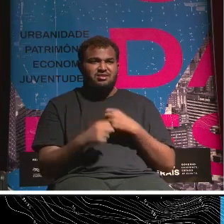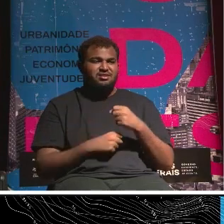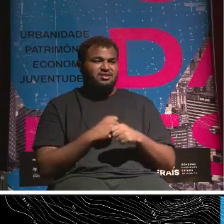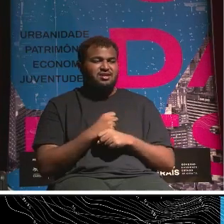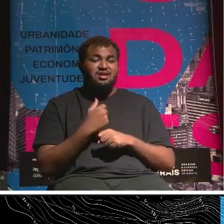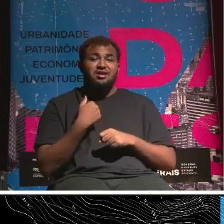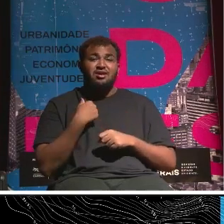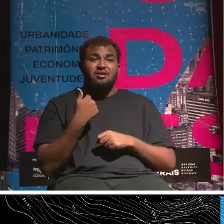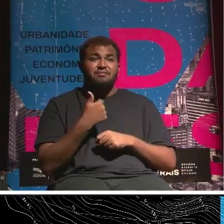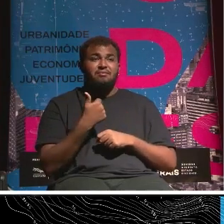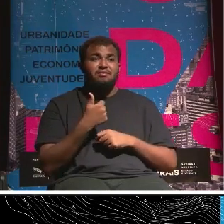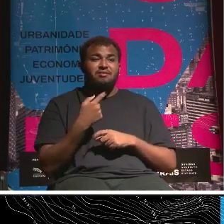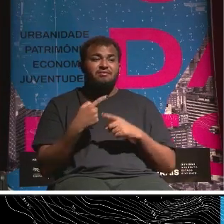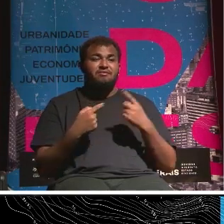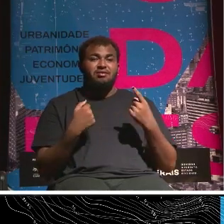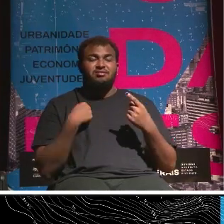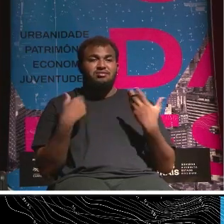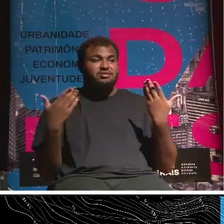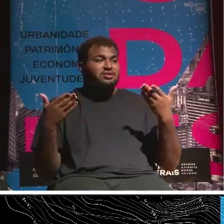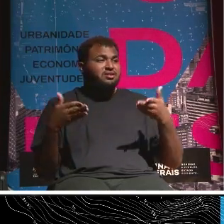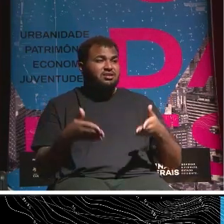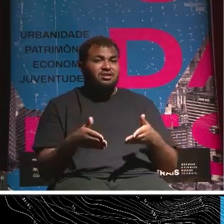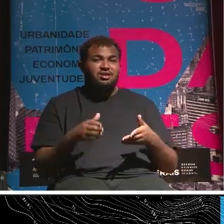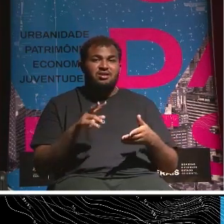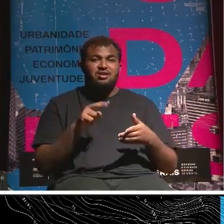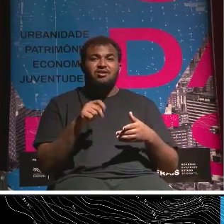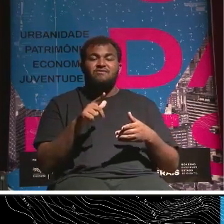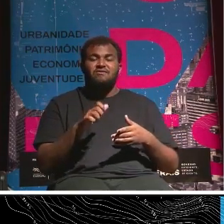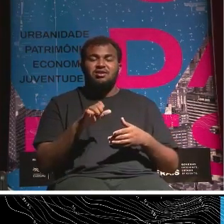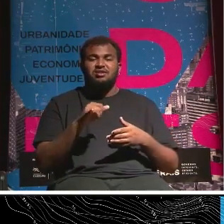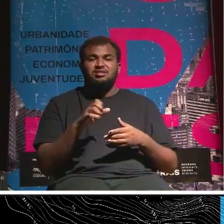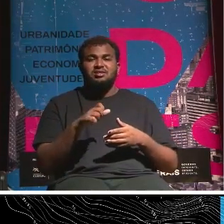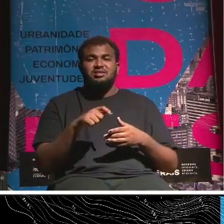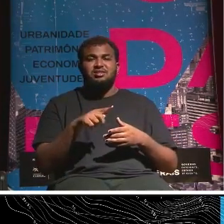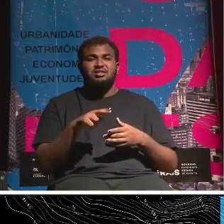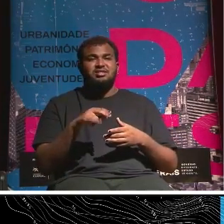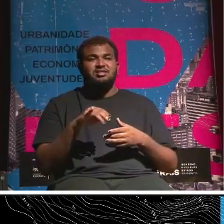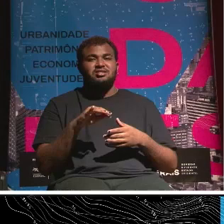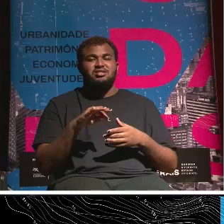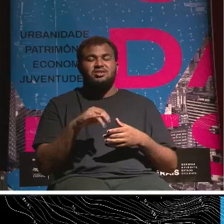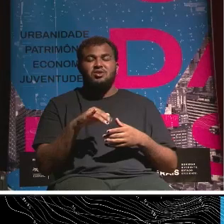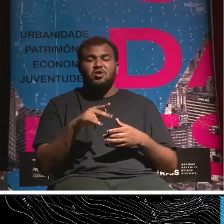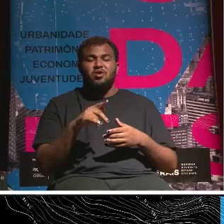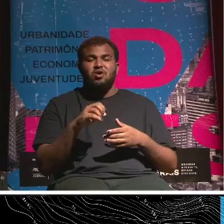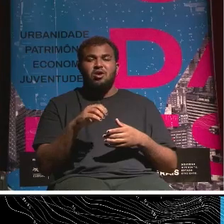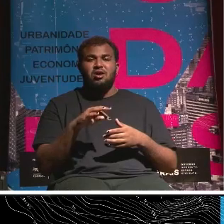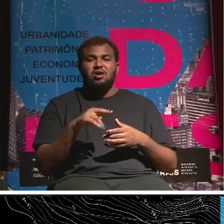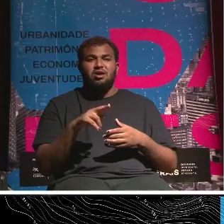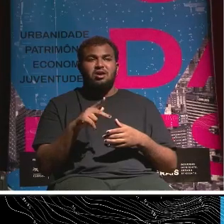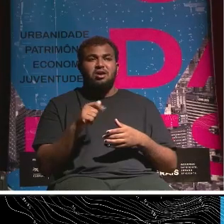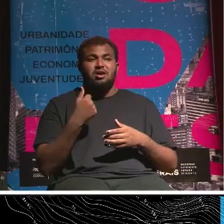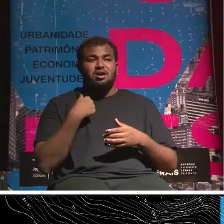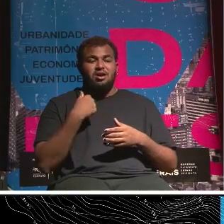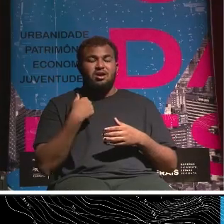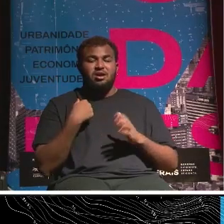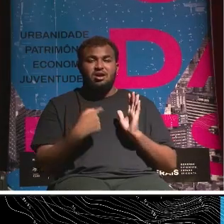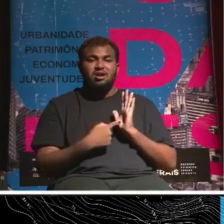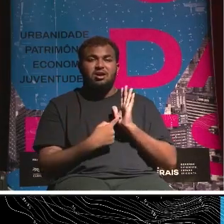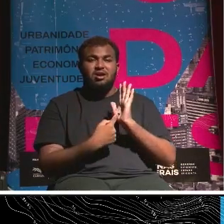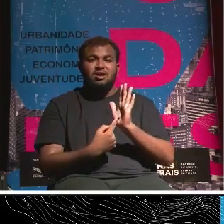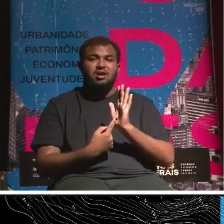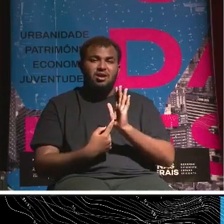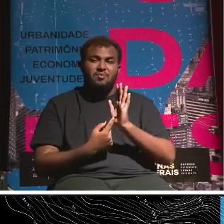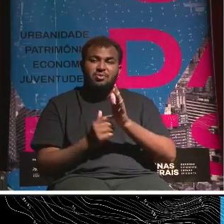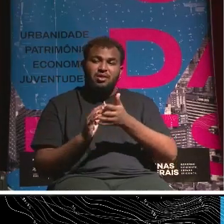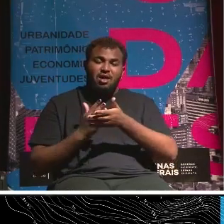primeira vez, logo quando eu cheguei do Vale do Jequitinhonha, porque eu sou de lá, de Malacacheta, me apresentando aqui, dançando carimbó